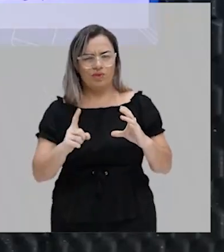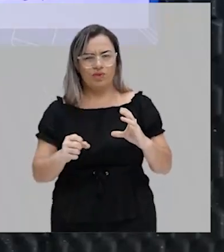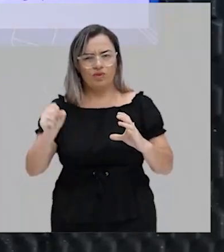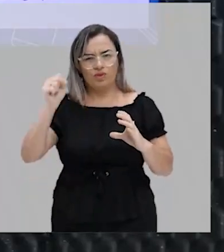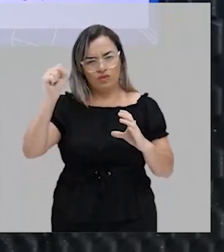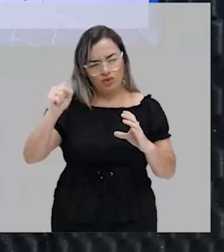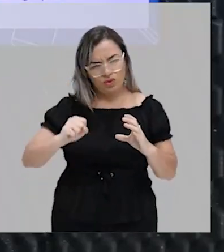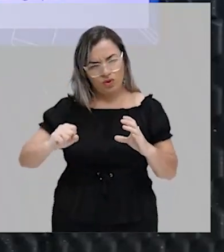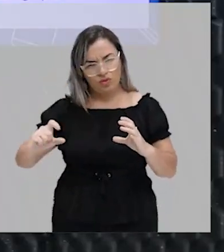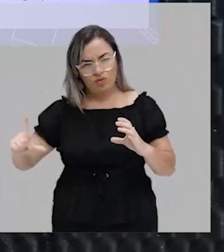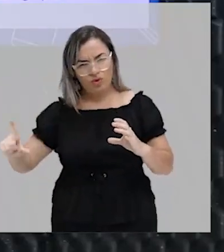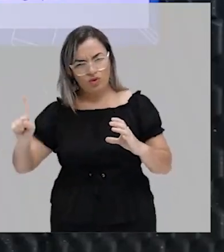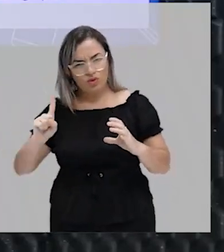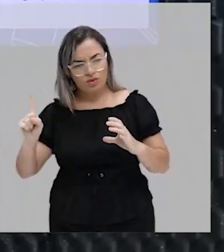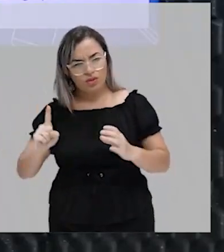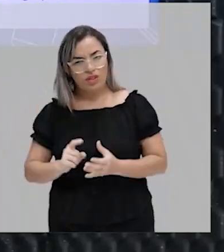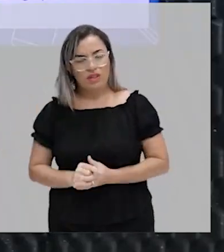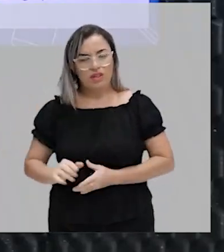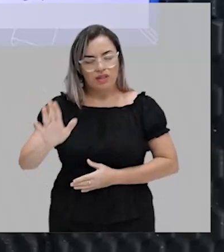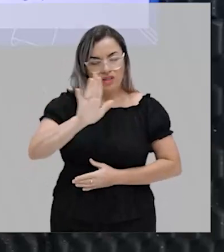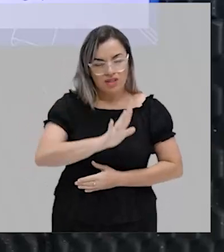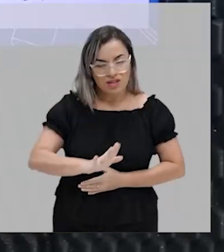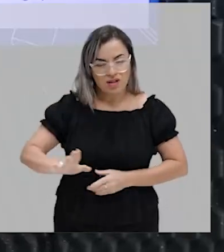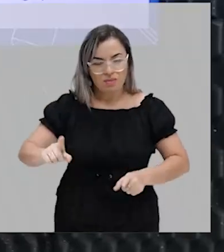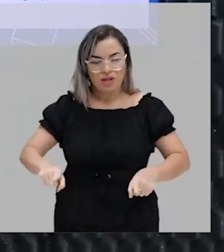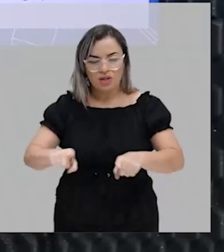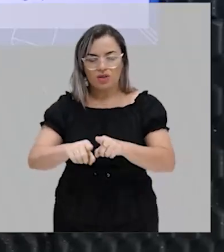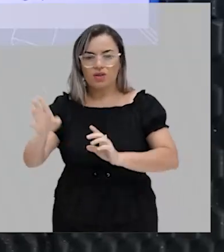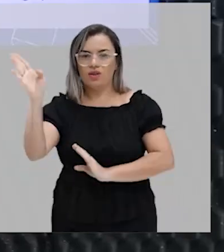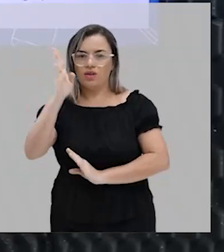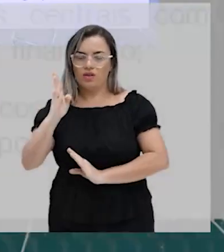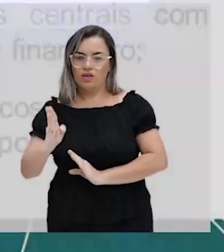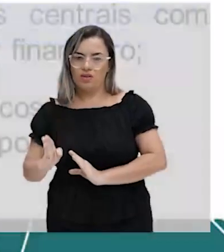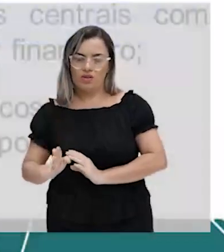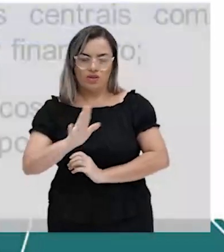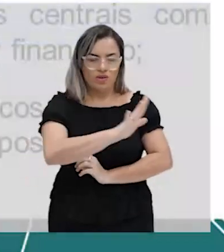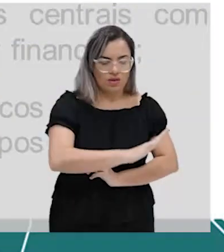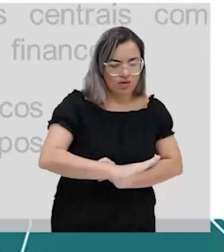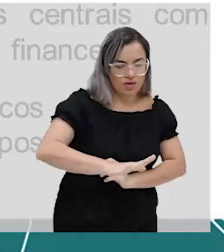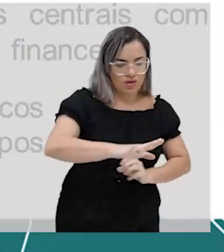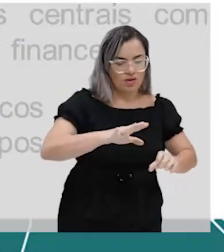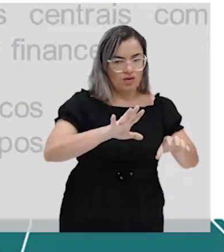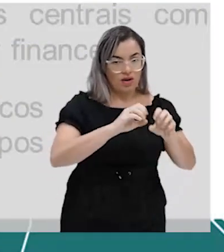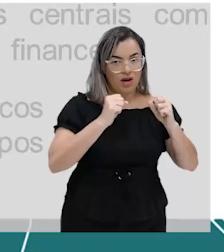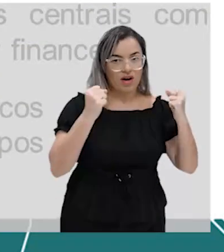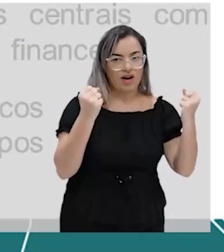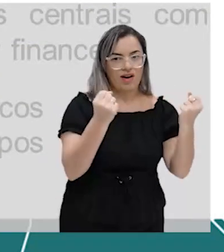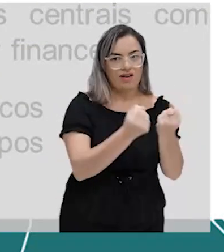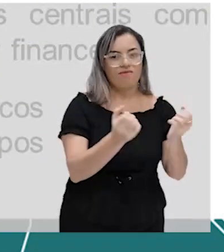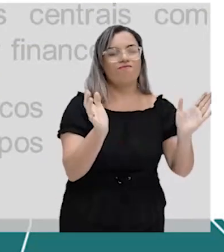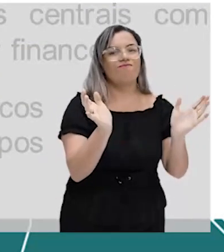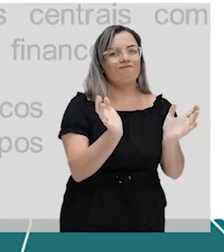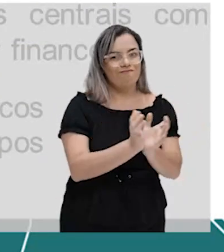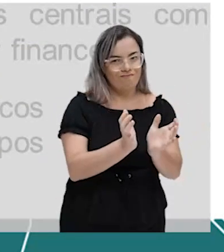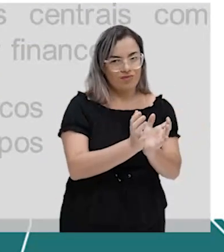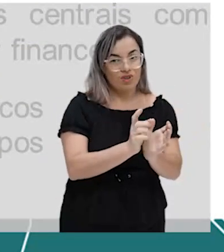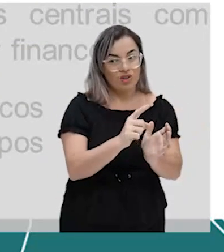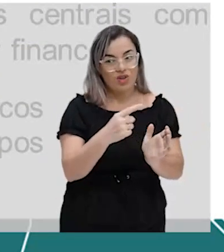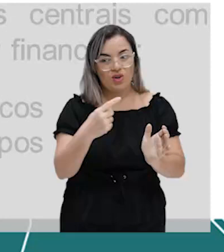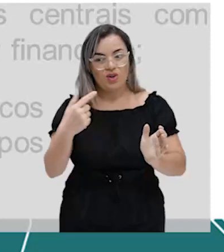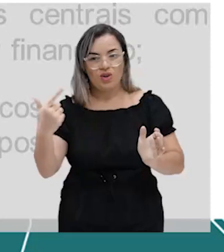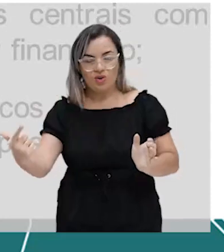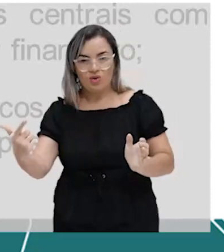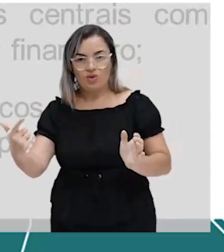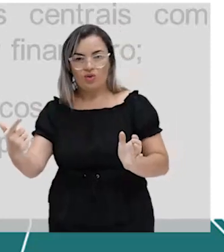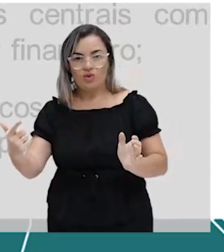mas no Brasil isso acontece, que existem áreas que frequentam determinadas classes socialmente econômicas e outras áreas que frequentam